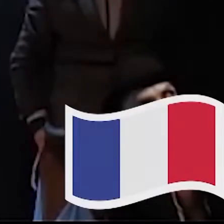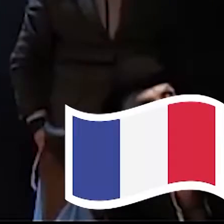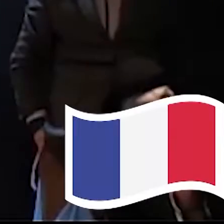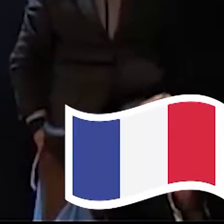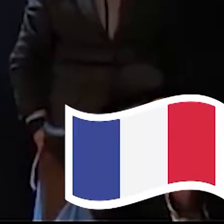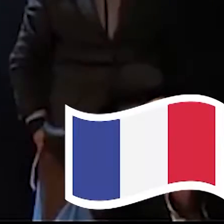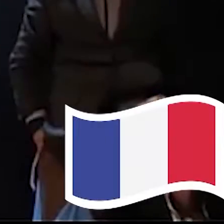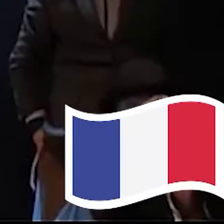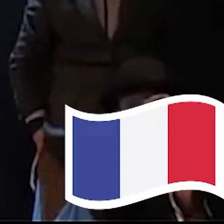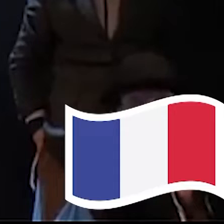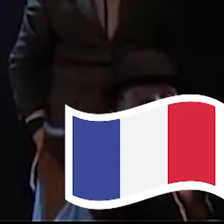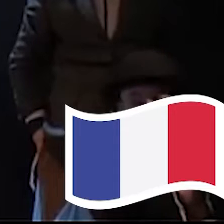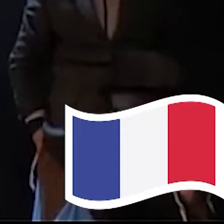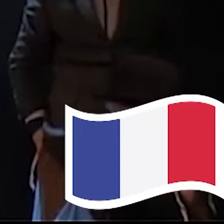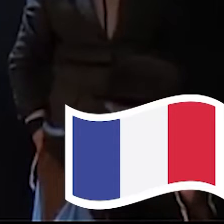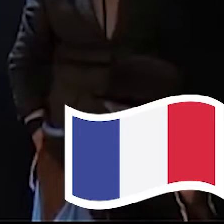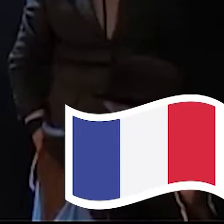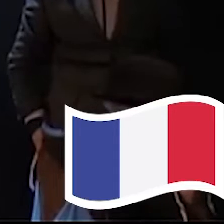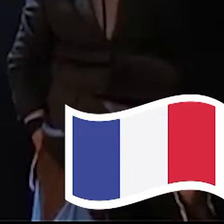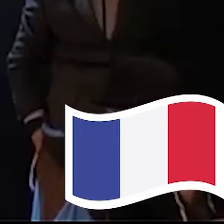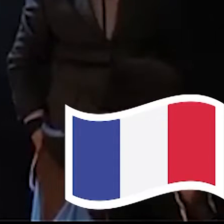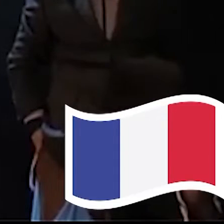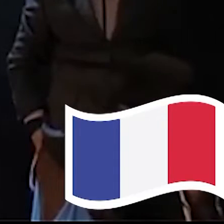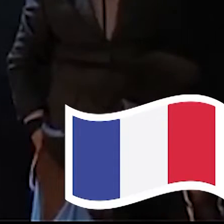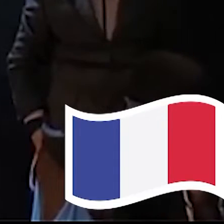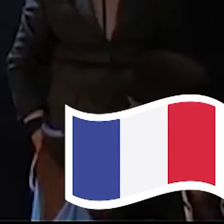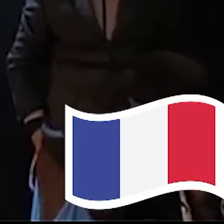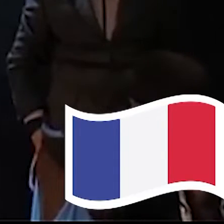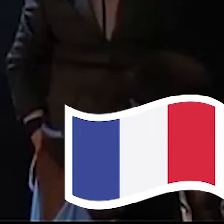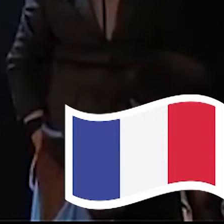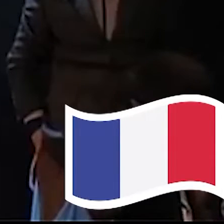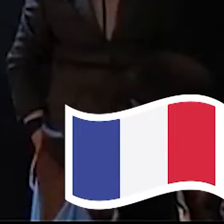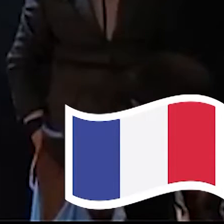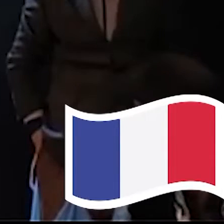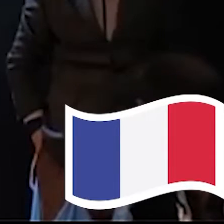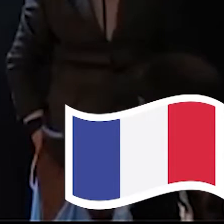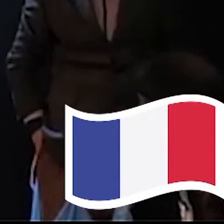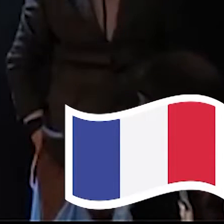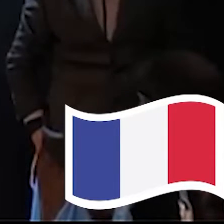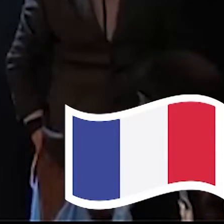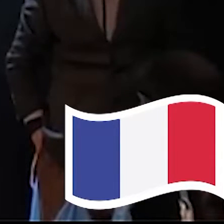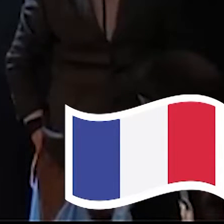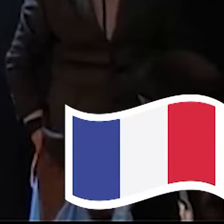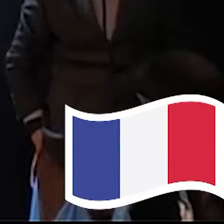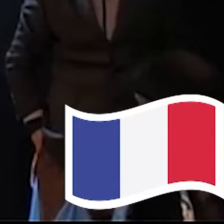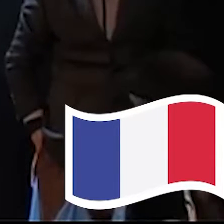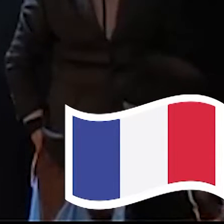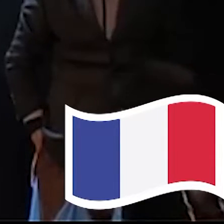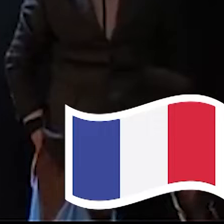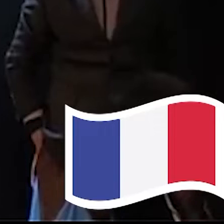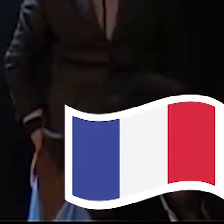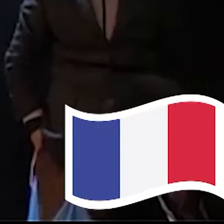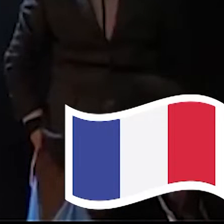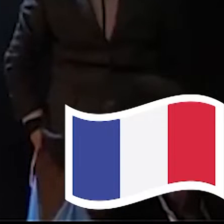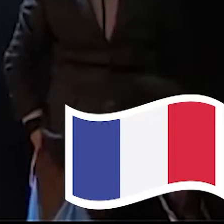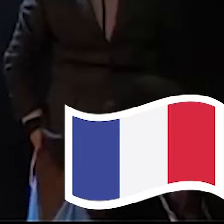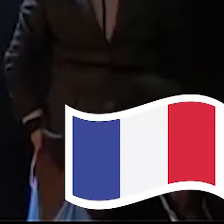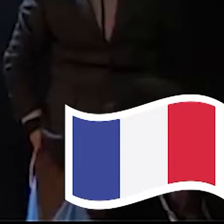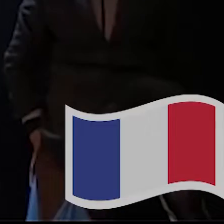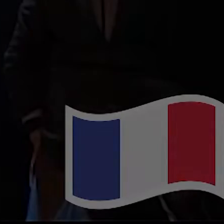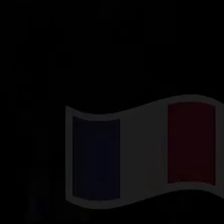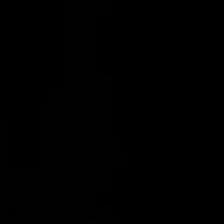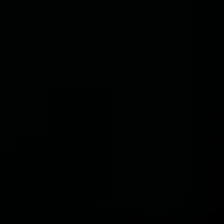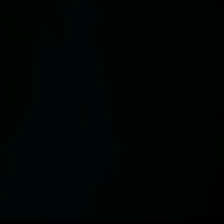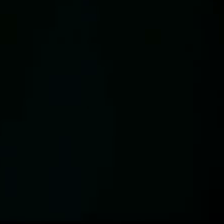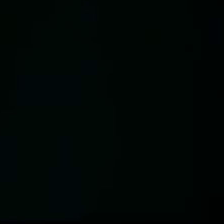Dieu personnel, quoi, à barbe blanche, quoi, hors du temps, de l'étendue, qui, du haut de sa divine apathie, sa divine